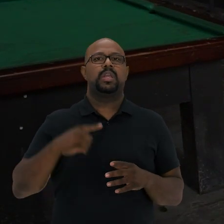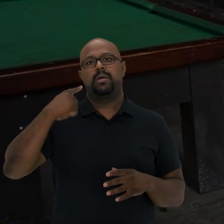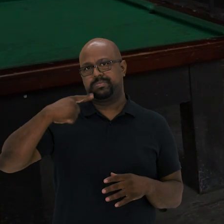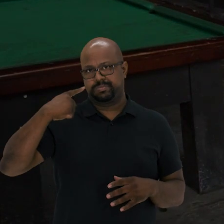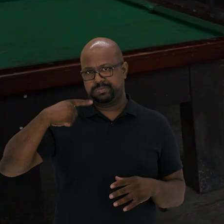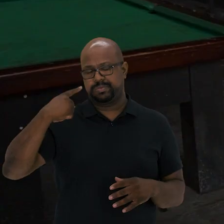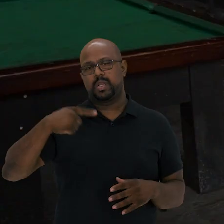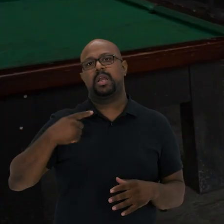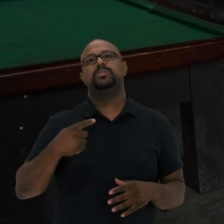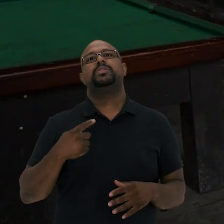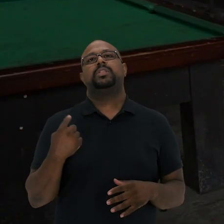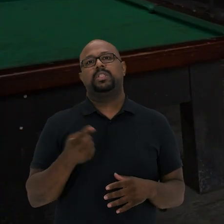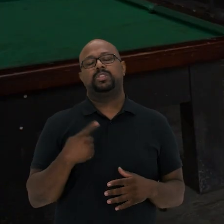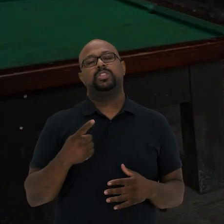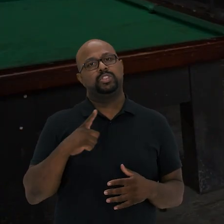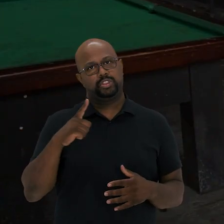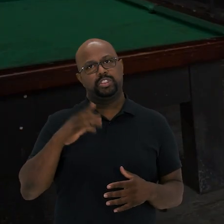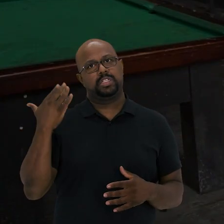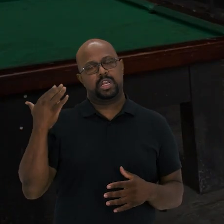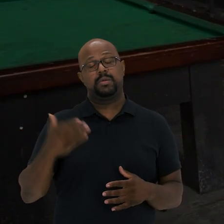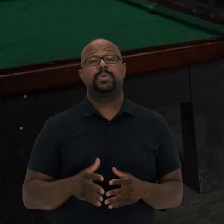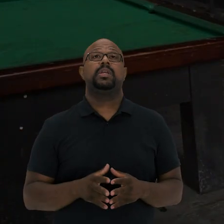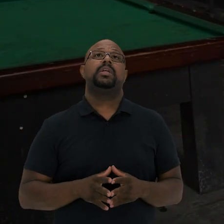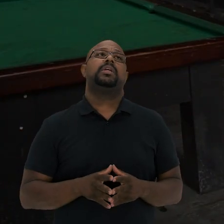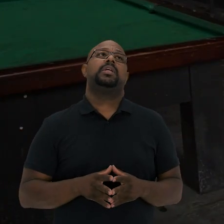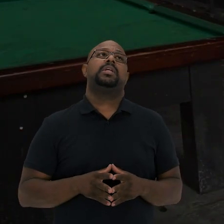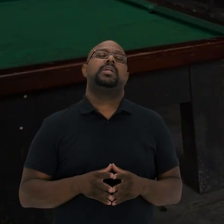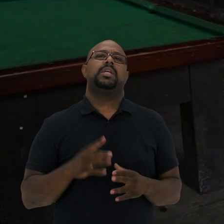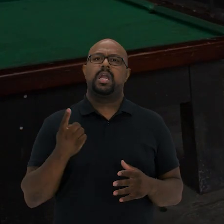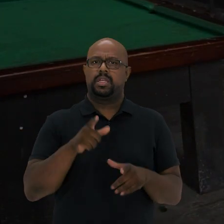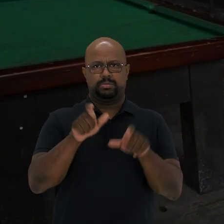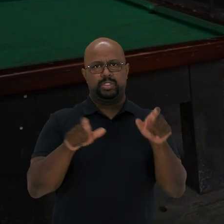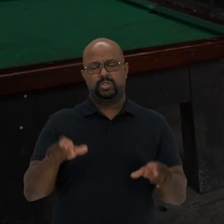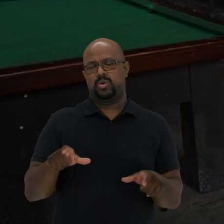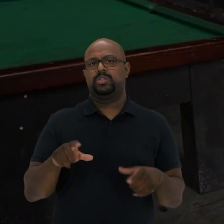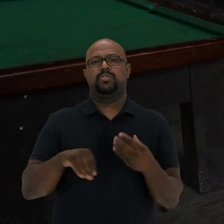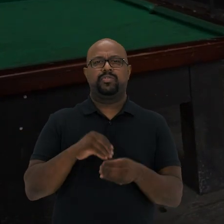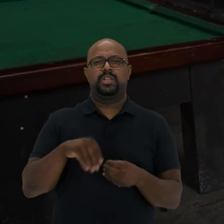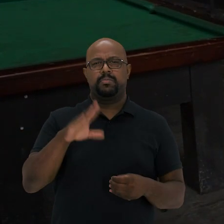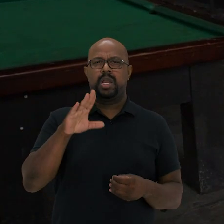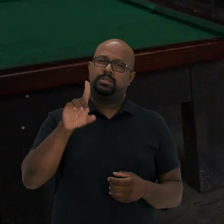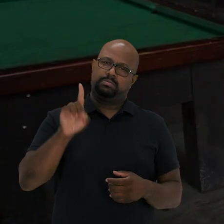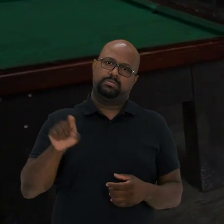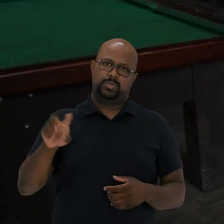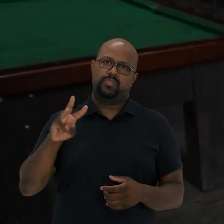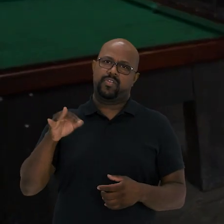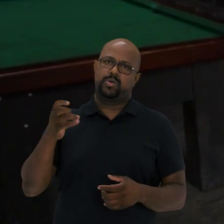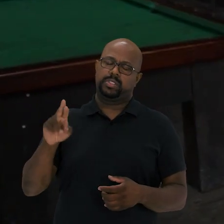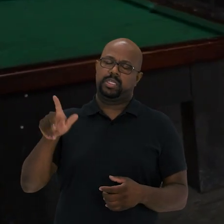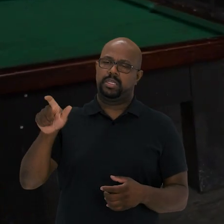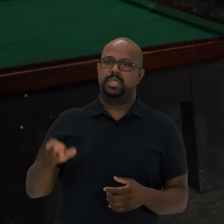dos advogados que a gente tinha na época, né? E as pessoas envolvidas, mais diretamente o